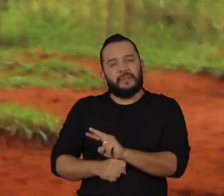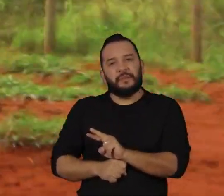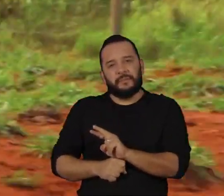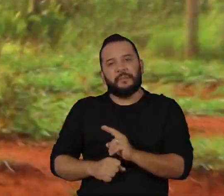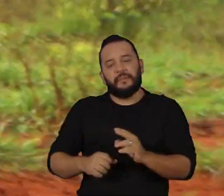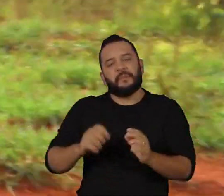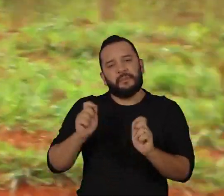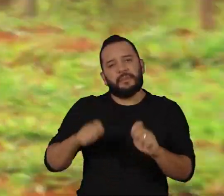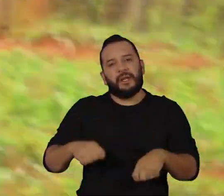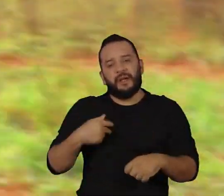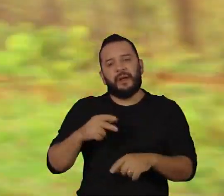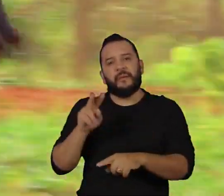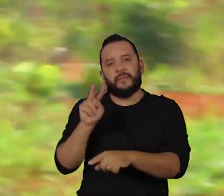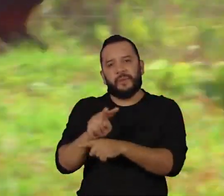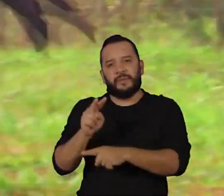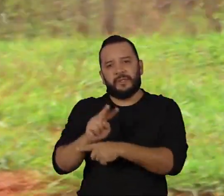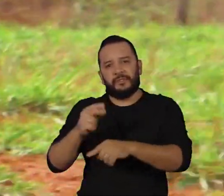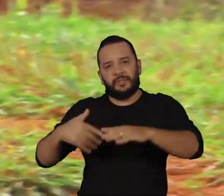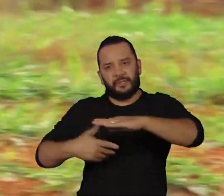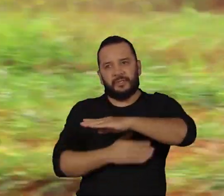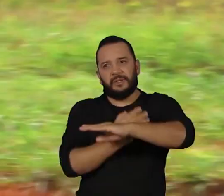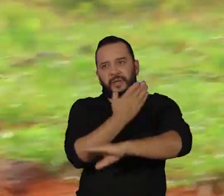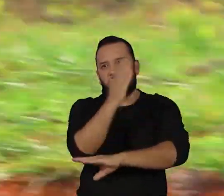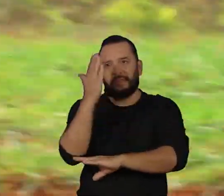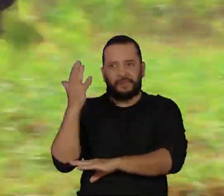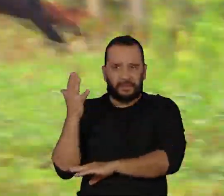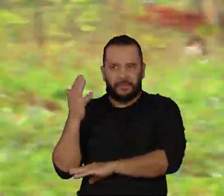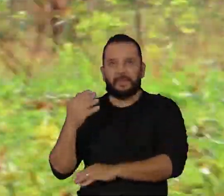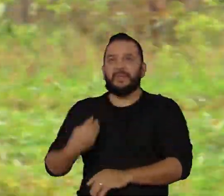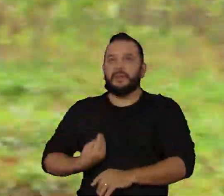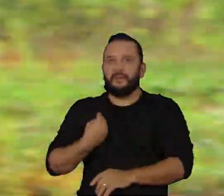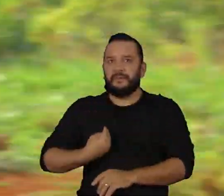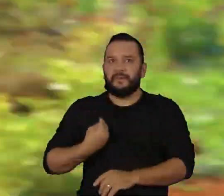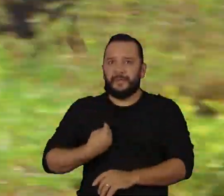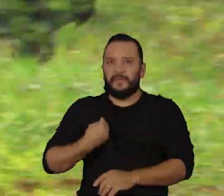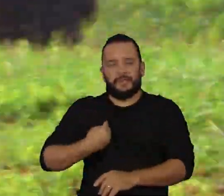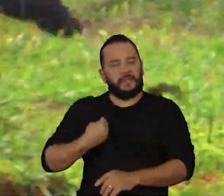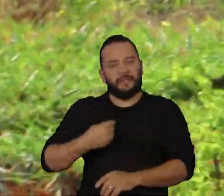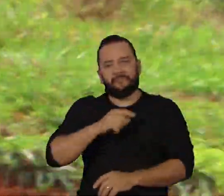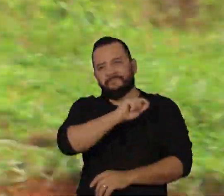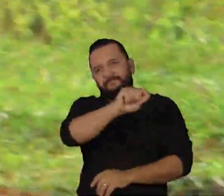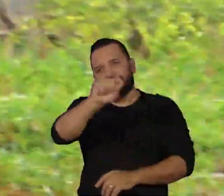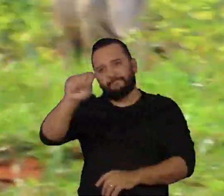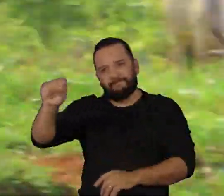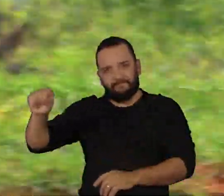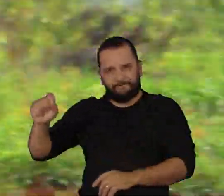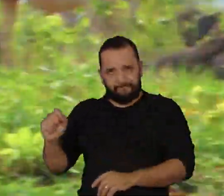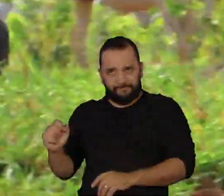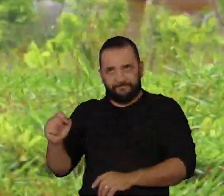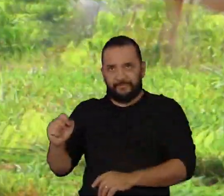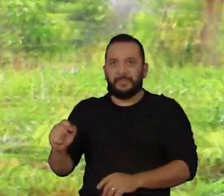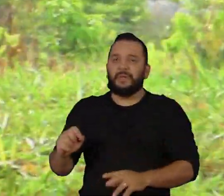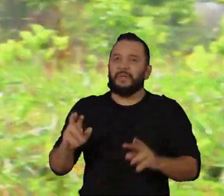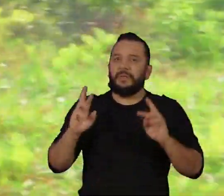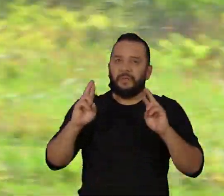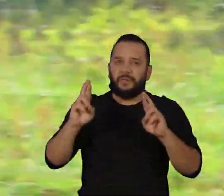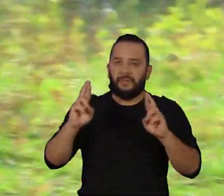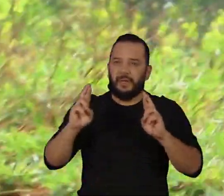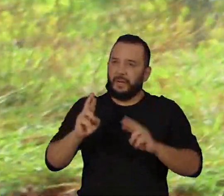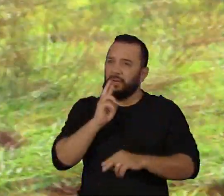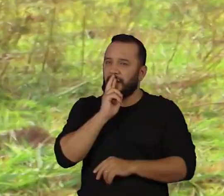ecossistemas e a vida de tantos outros seres. Os pesquisadores esperam que os resultados permitam